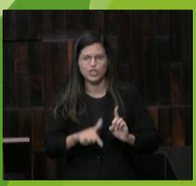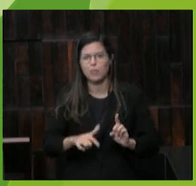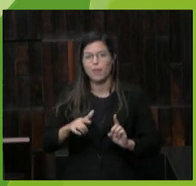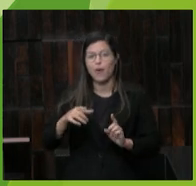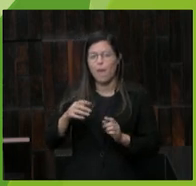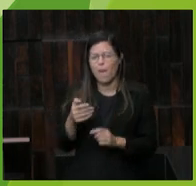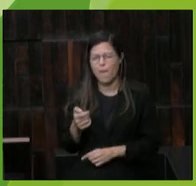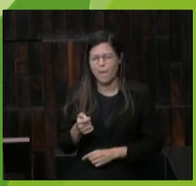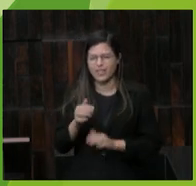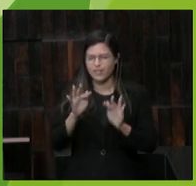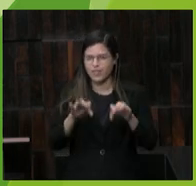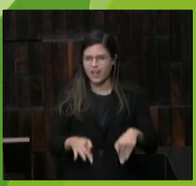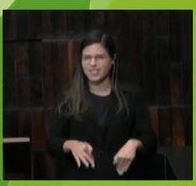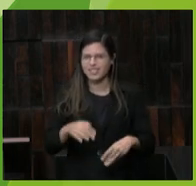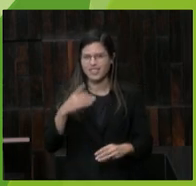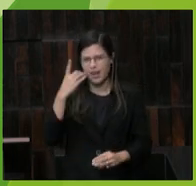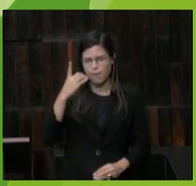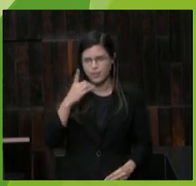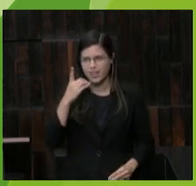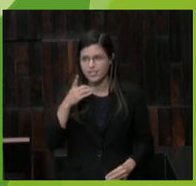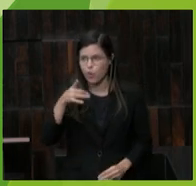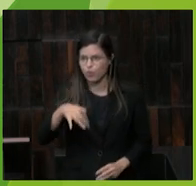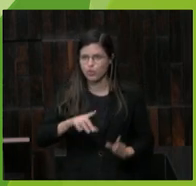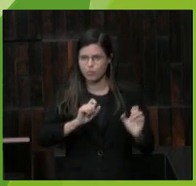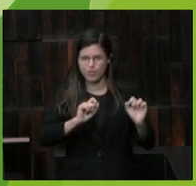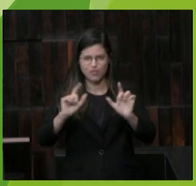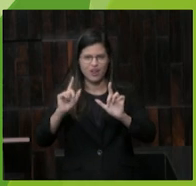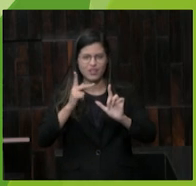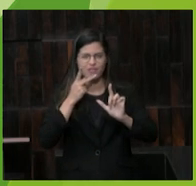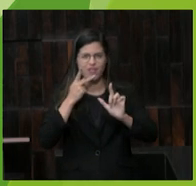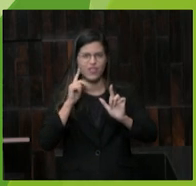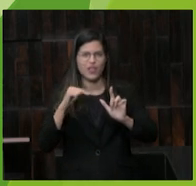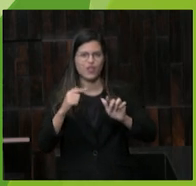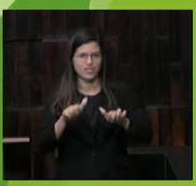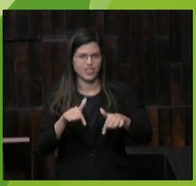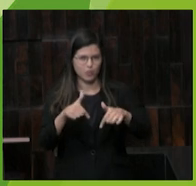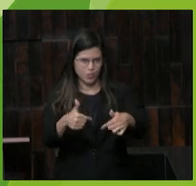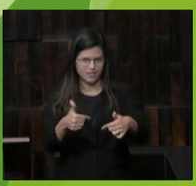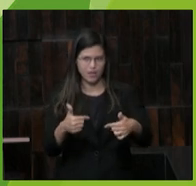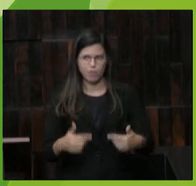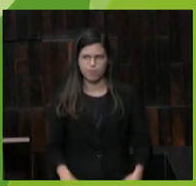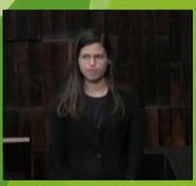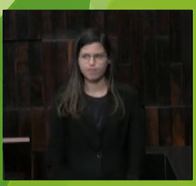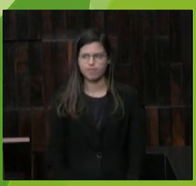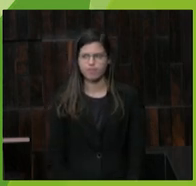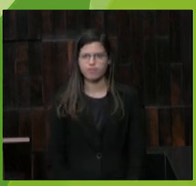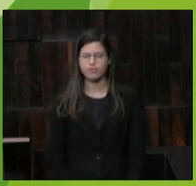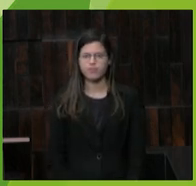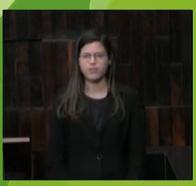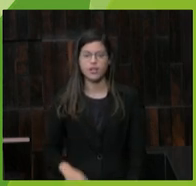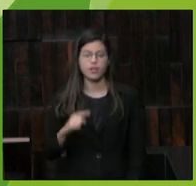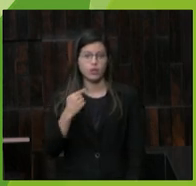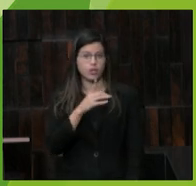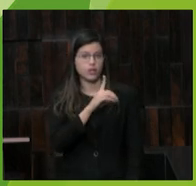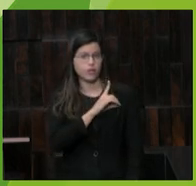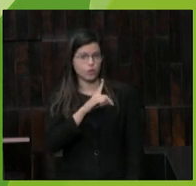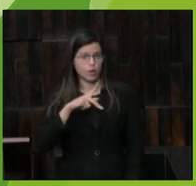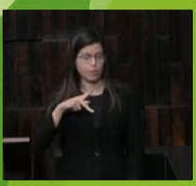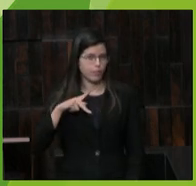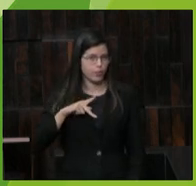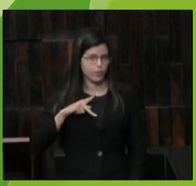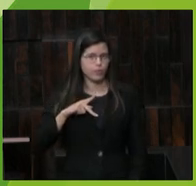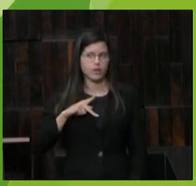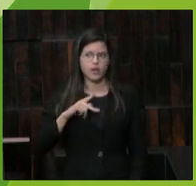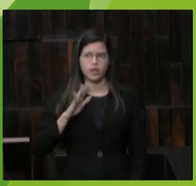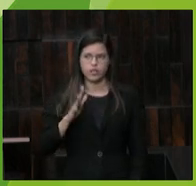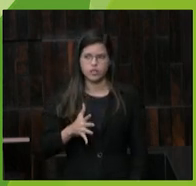coisa, a última slide, eu vou falar da nossa atuação recente. A Defensoria Pública, a gente já